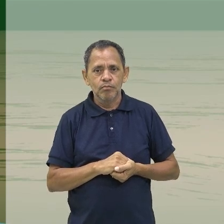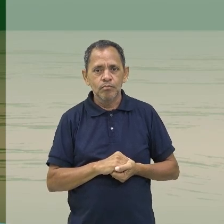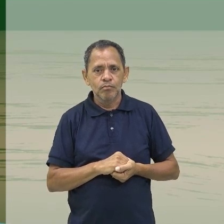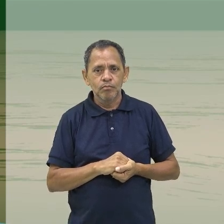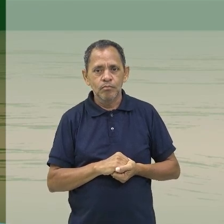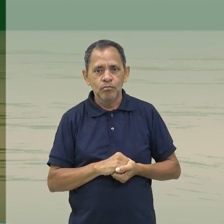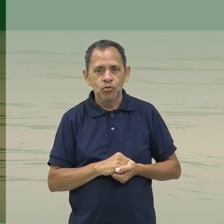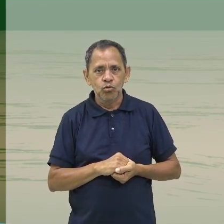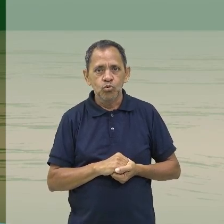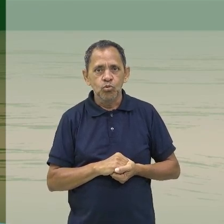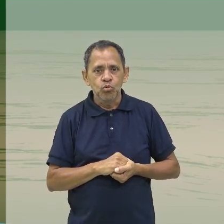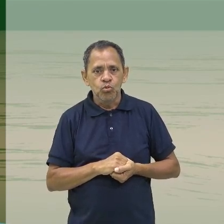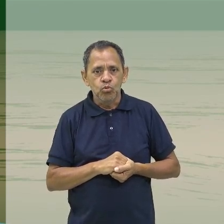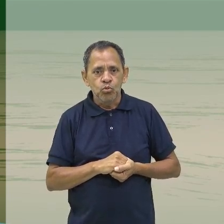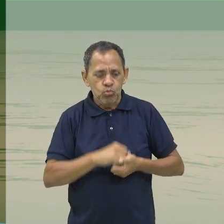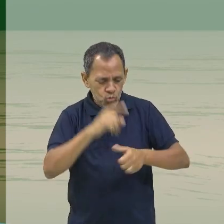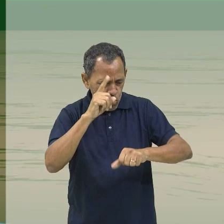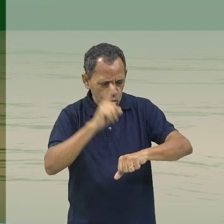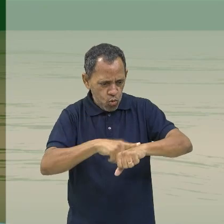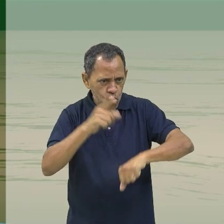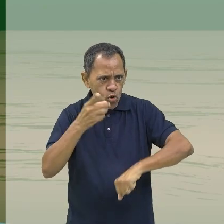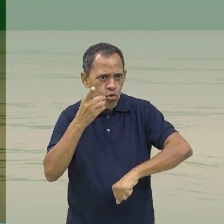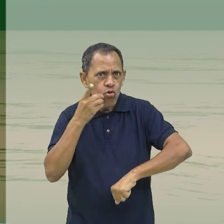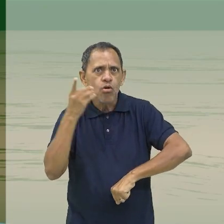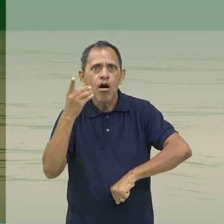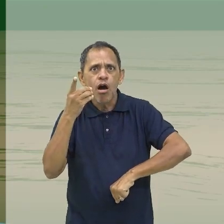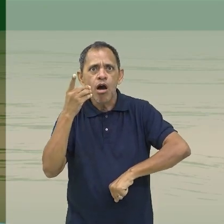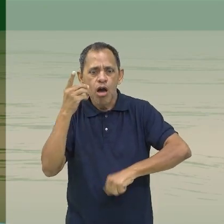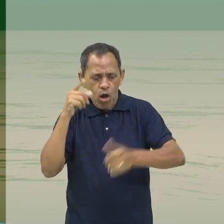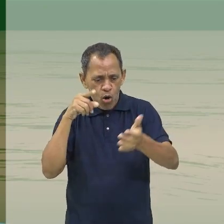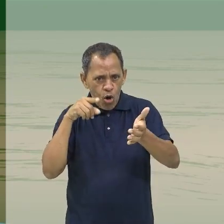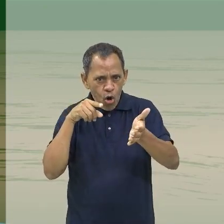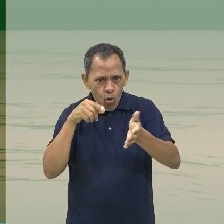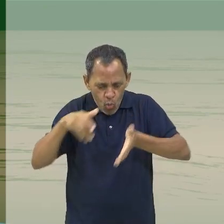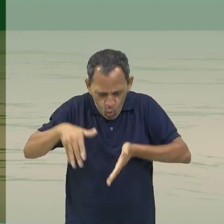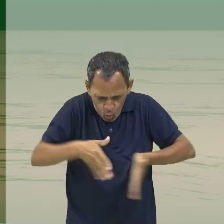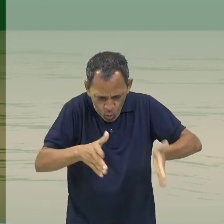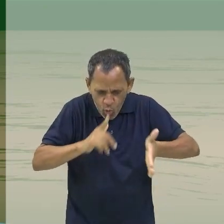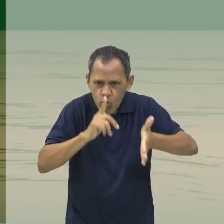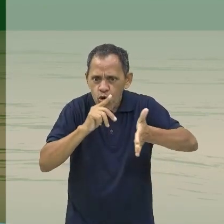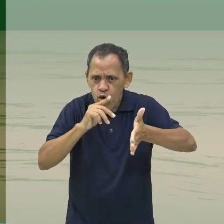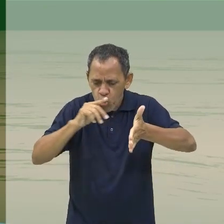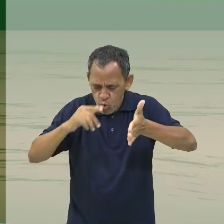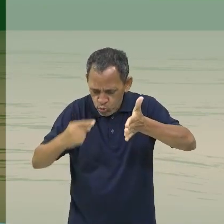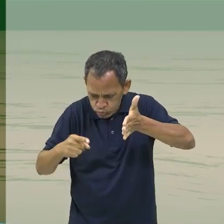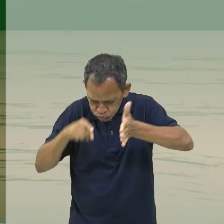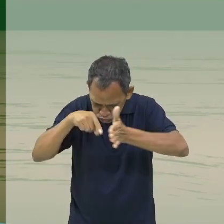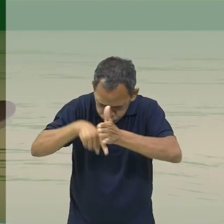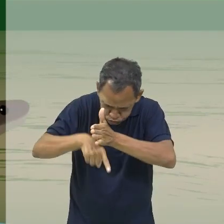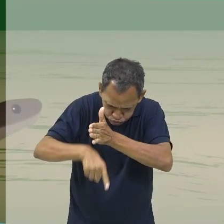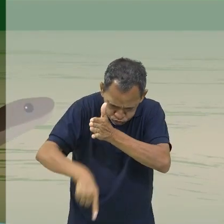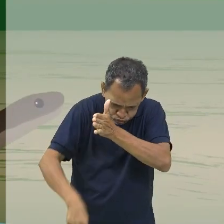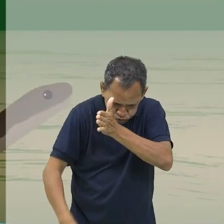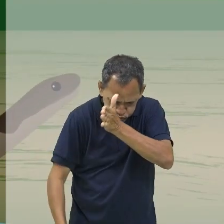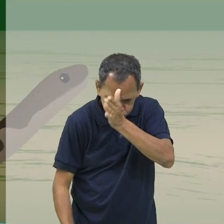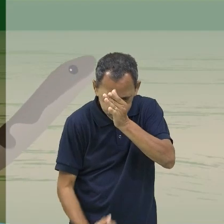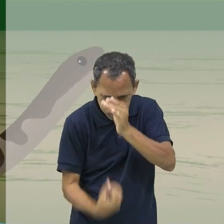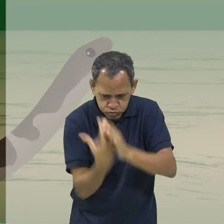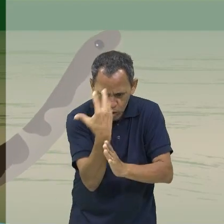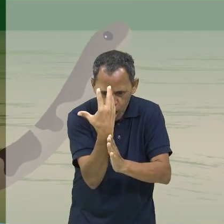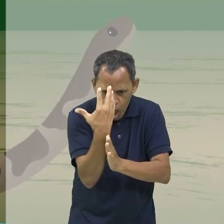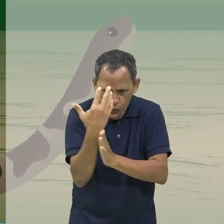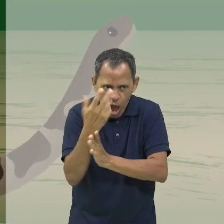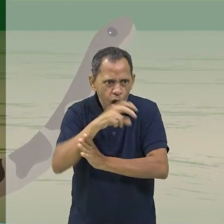Um dia, das profundezas dos rios, surgiu uma cobra